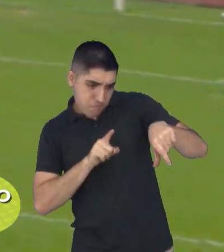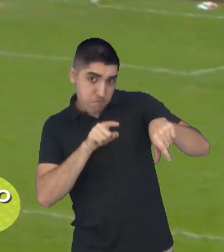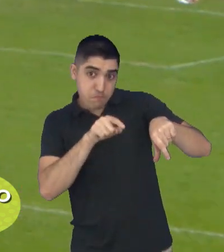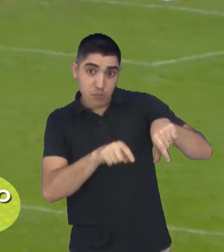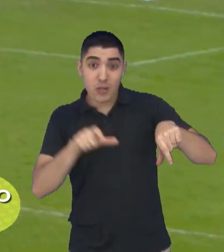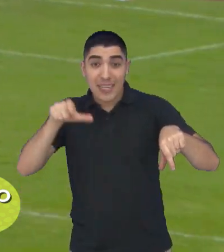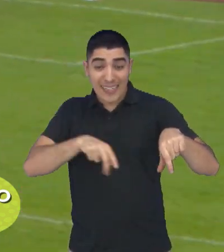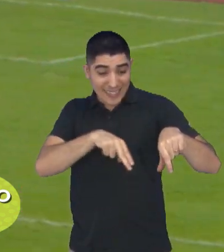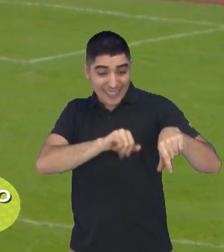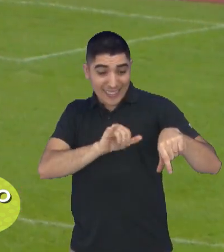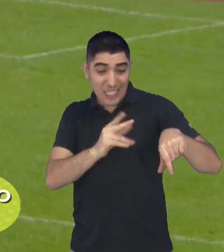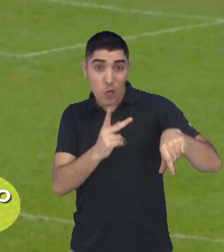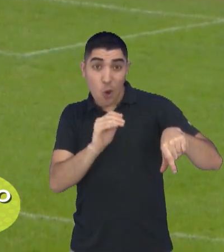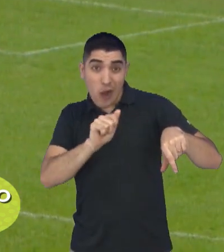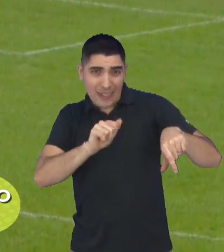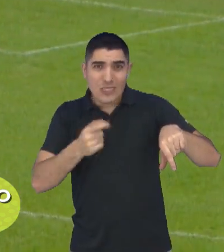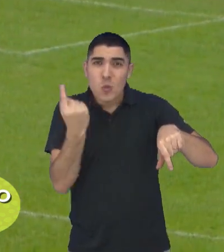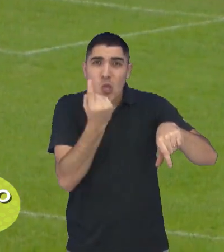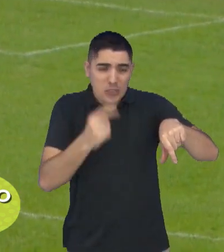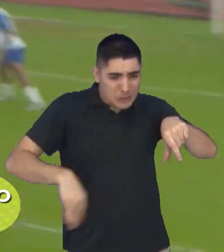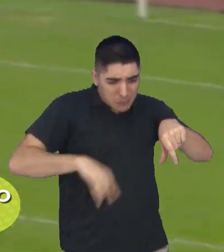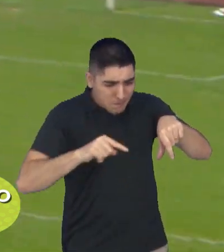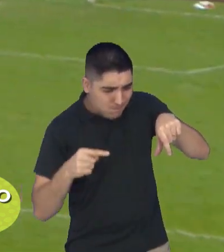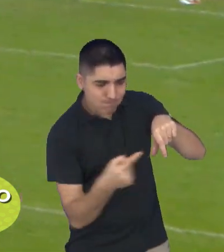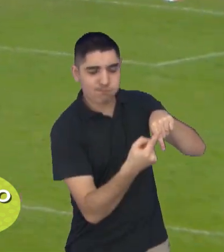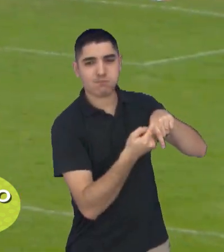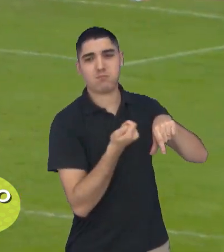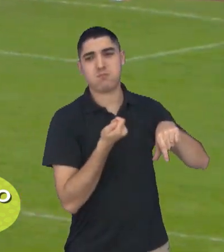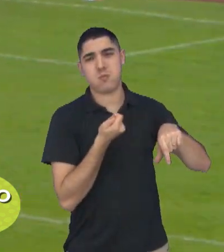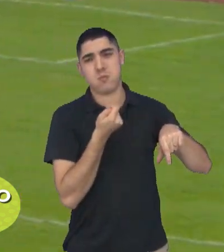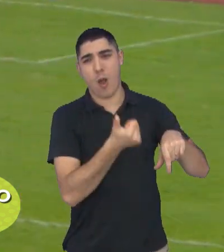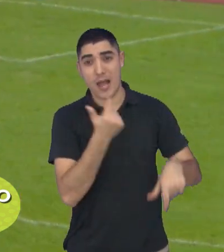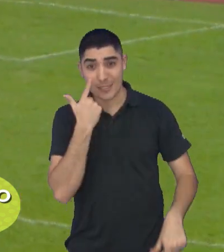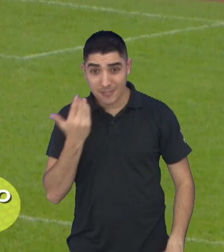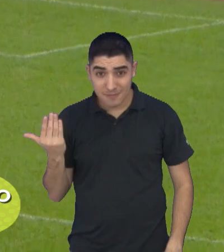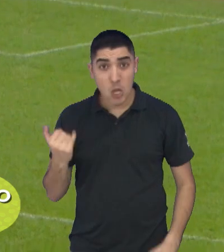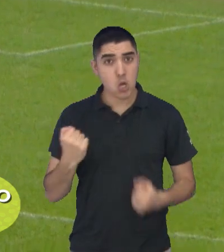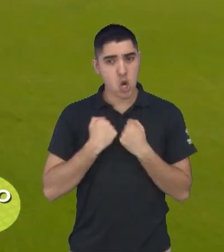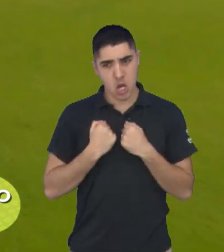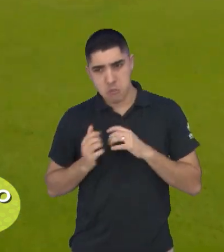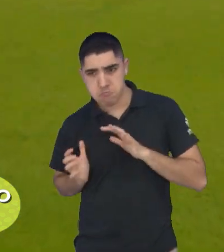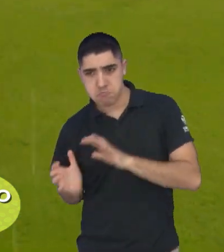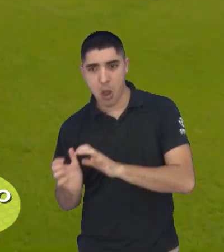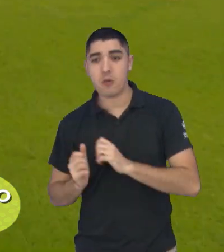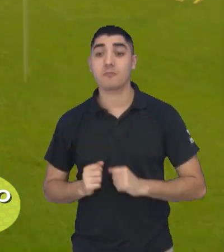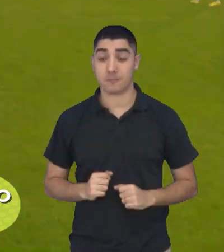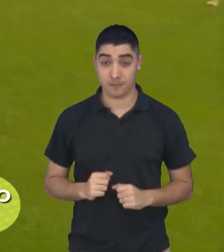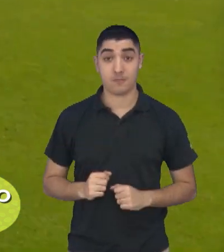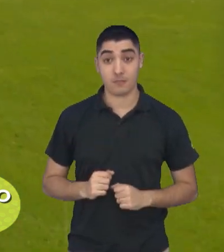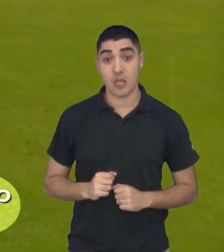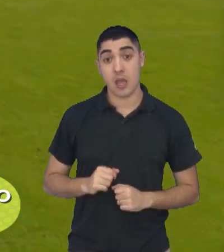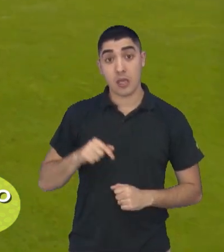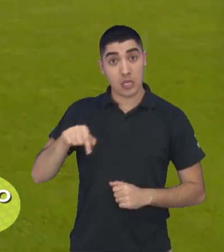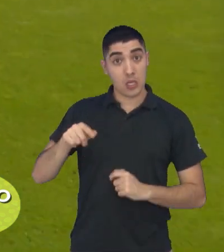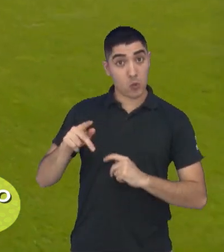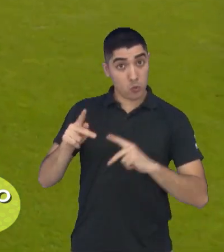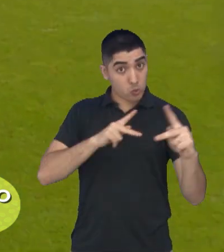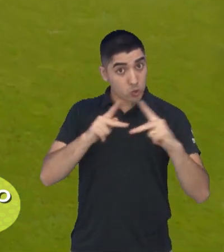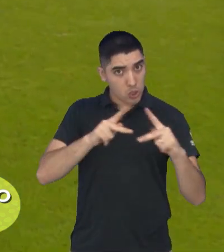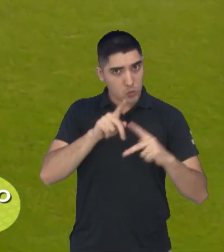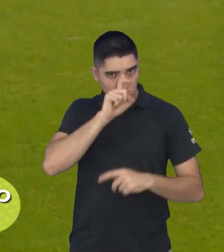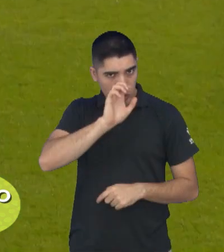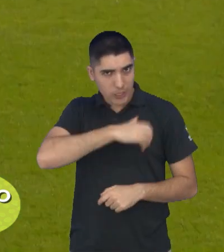da Cal, aparecer sozinho para finalizar. Quase o gol da Águia. E a bola parada do São José